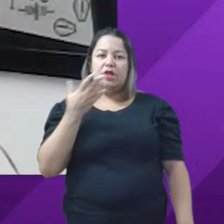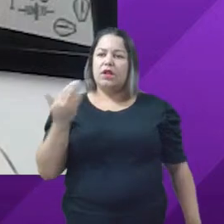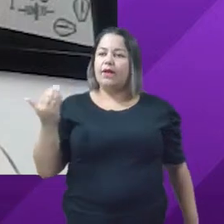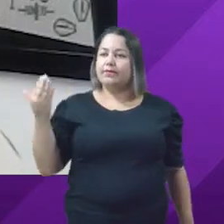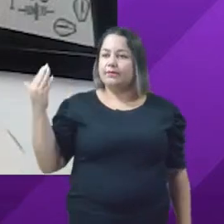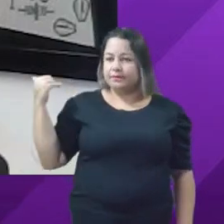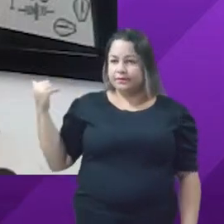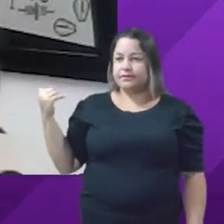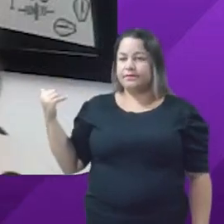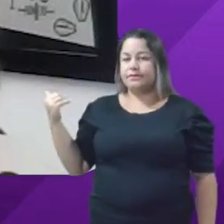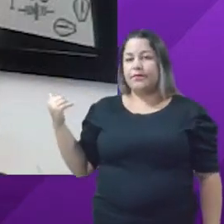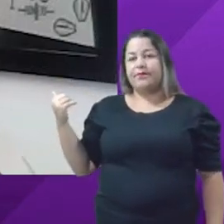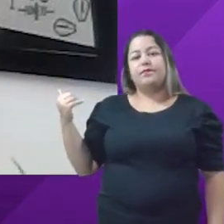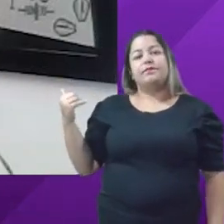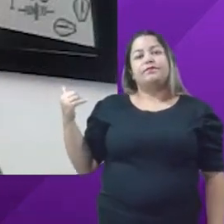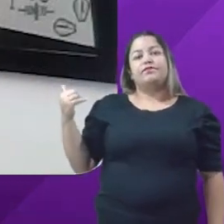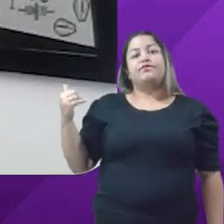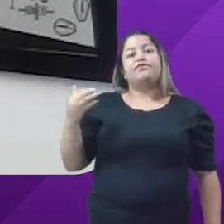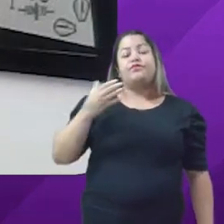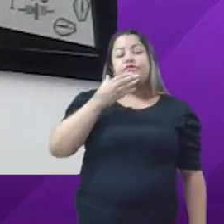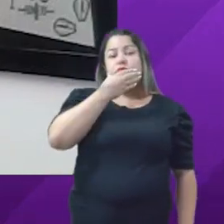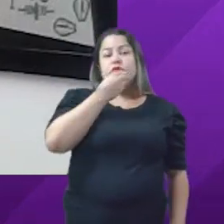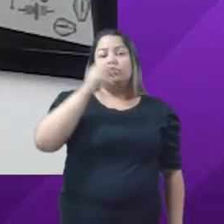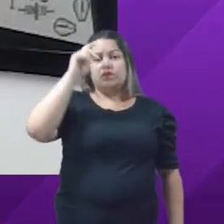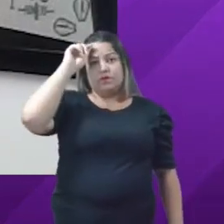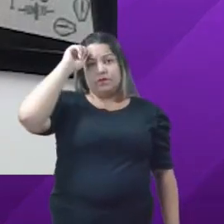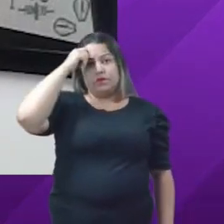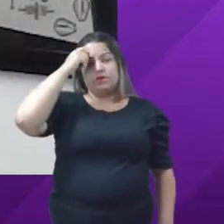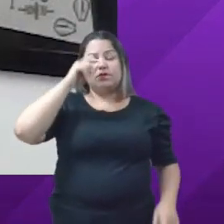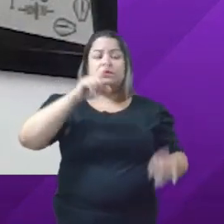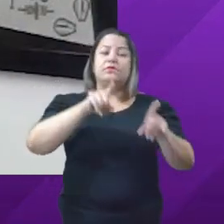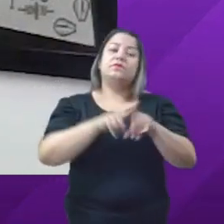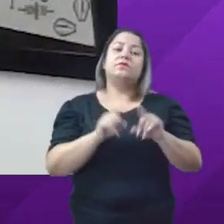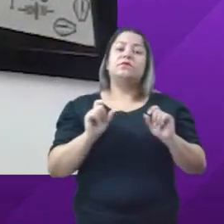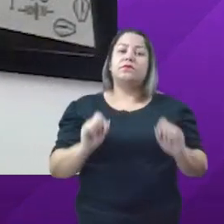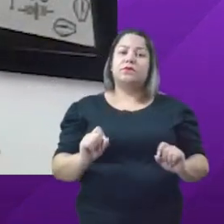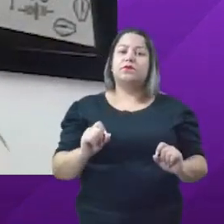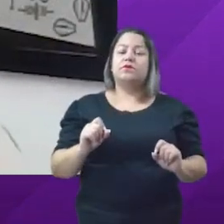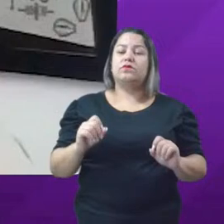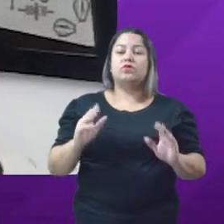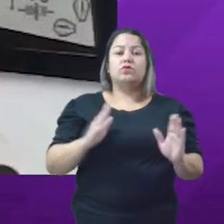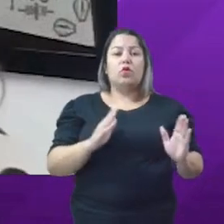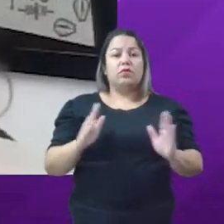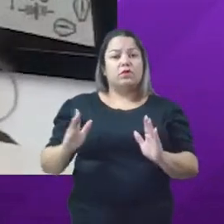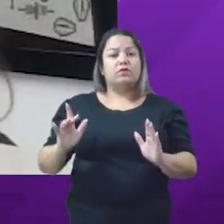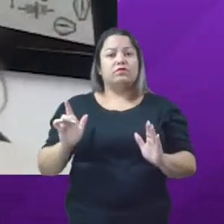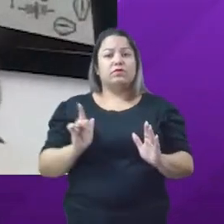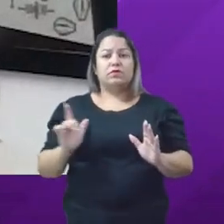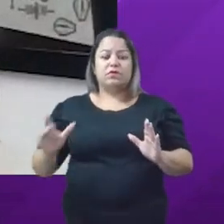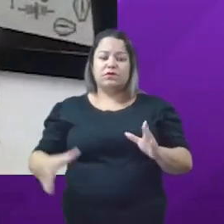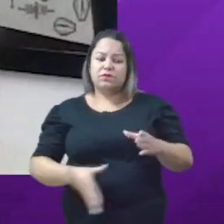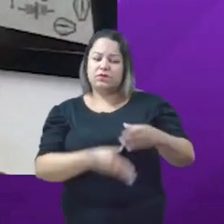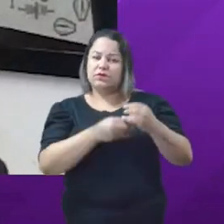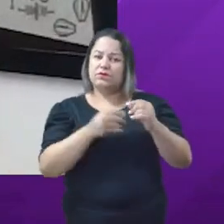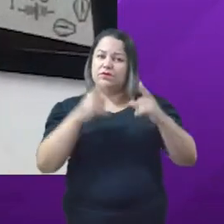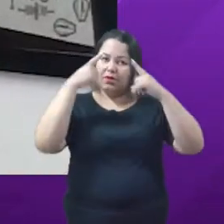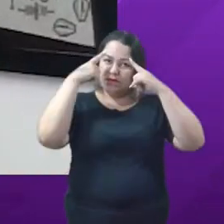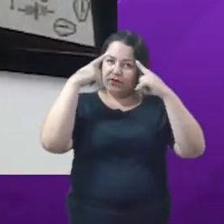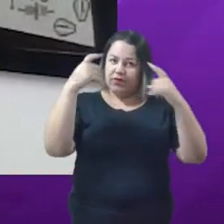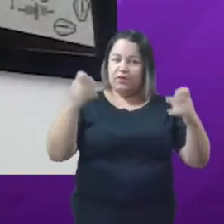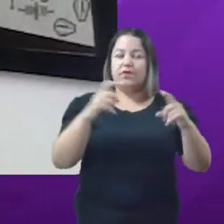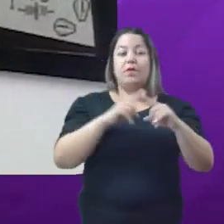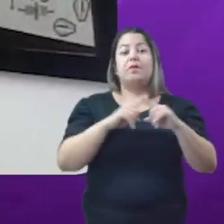atrás. Contudo, né, os homens negros também são socializados pelo patriarcado e estão se inseridos nessa violência.